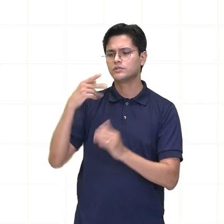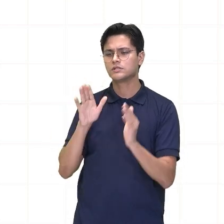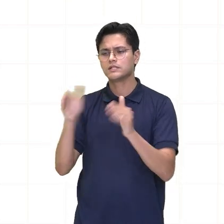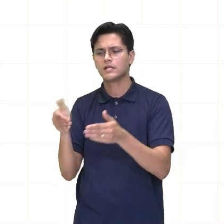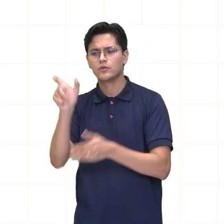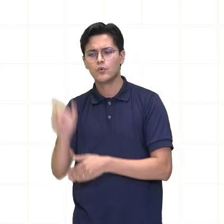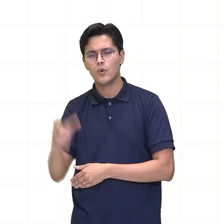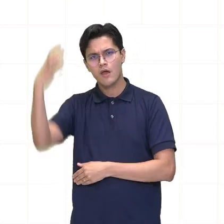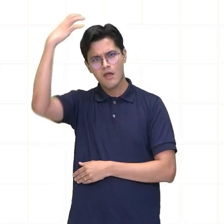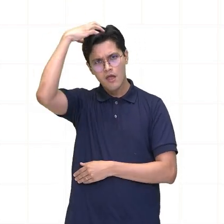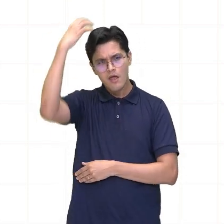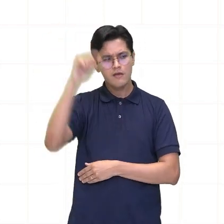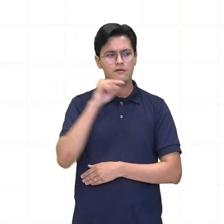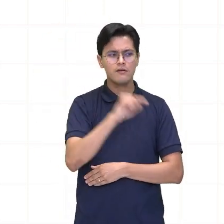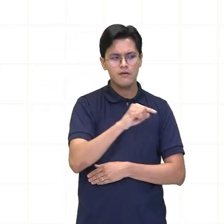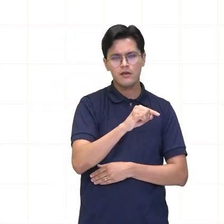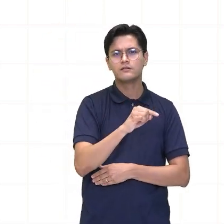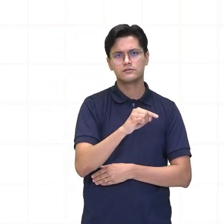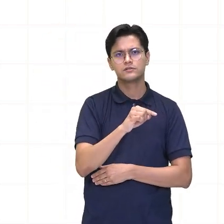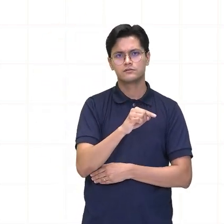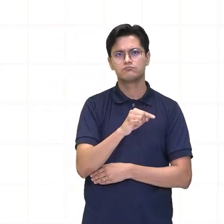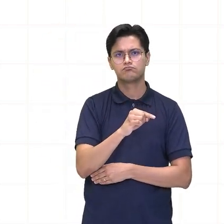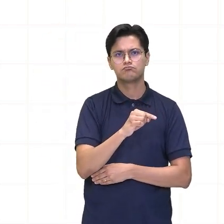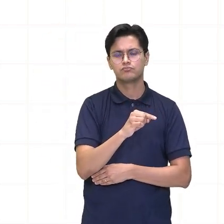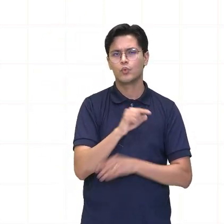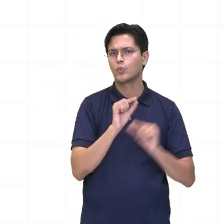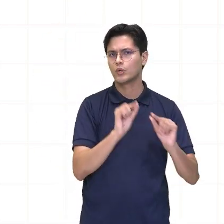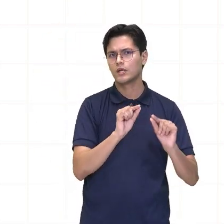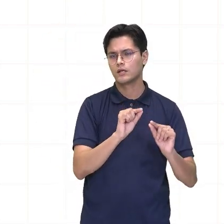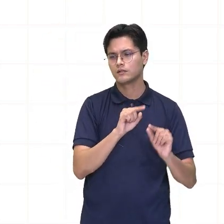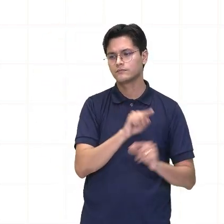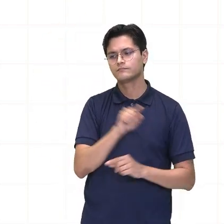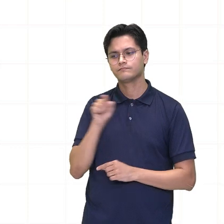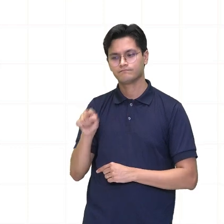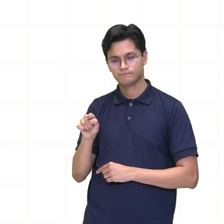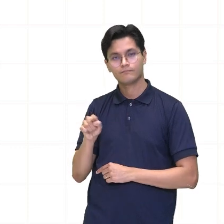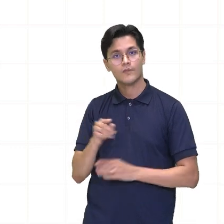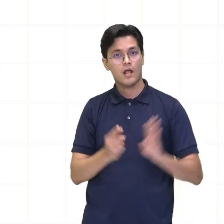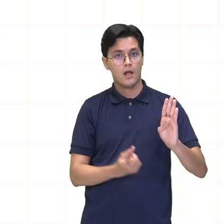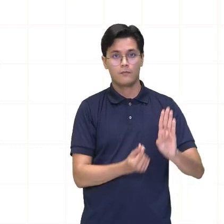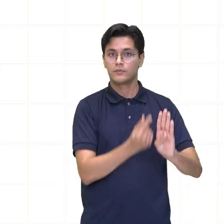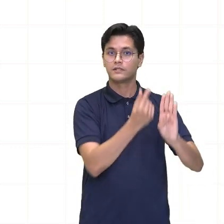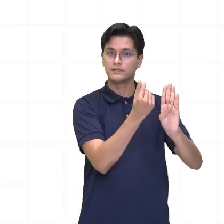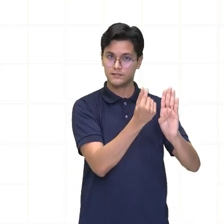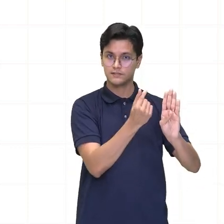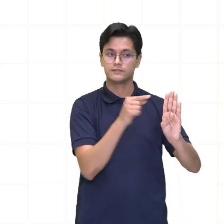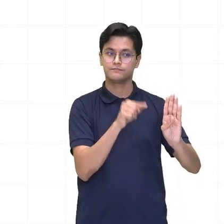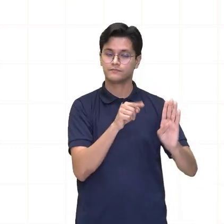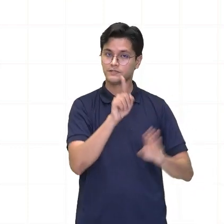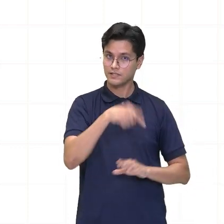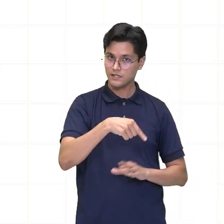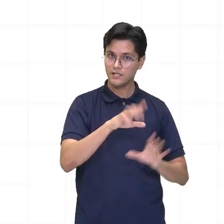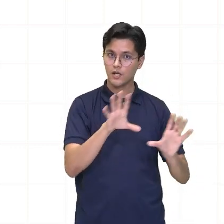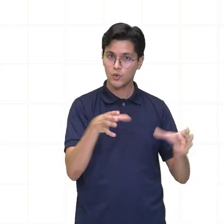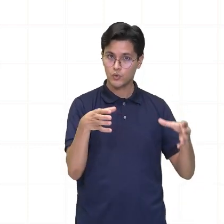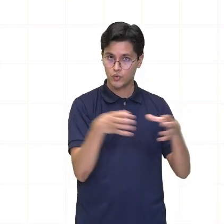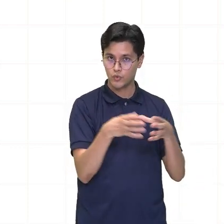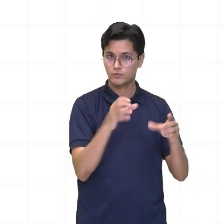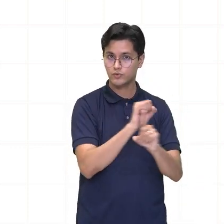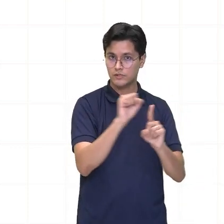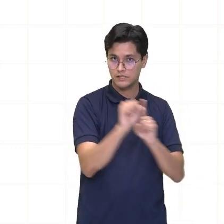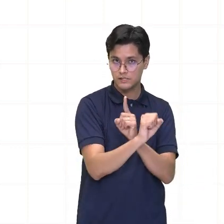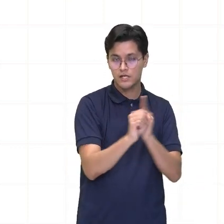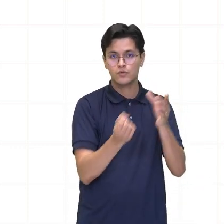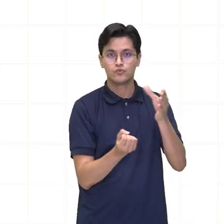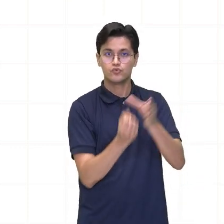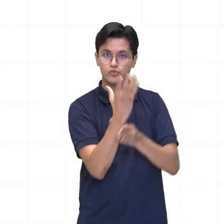política para a burguesia? A burguesia, como a gente já mencionou, é aquela classe social que vai